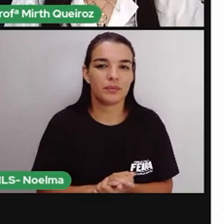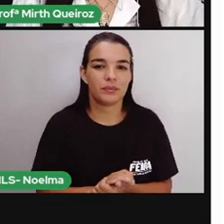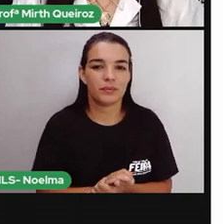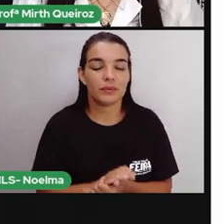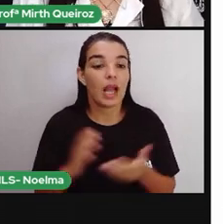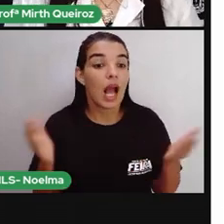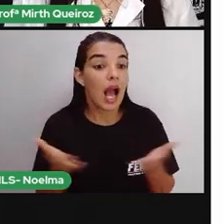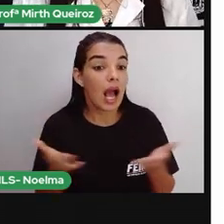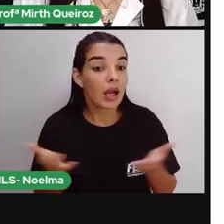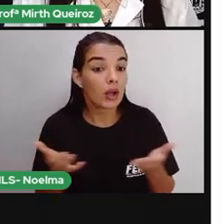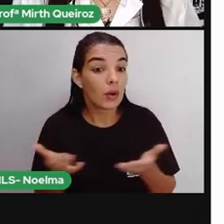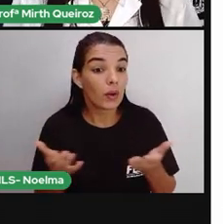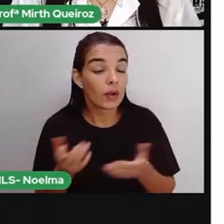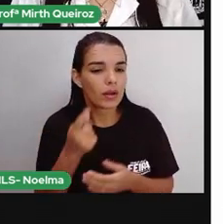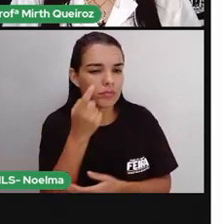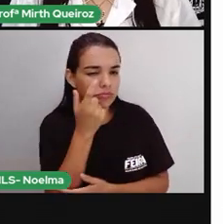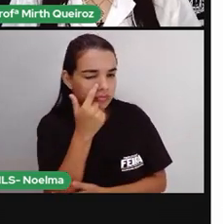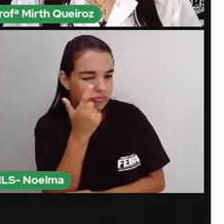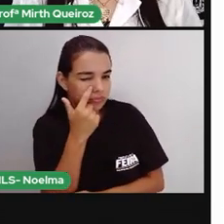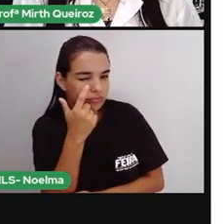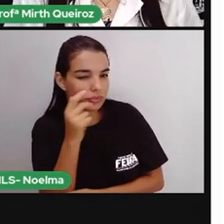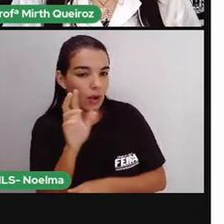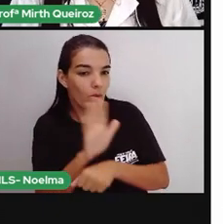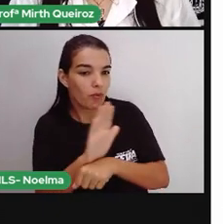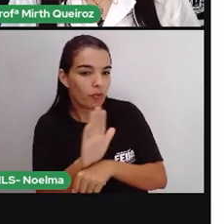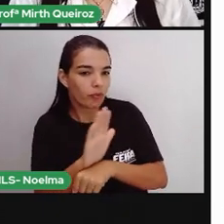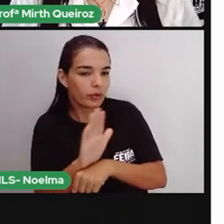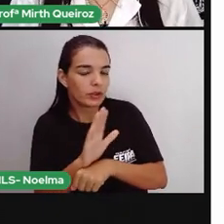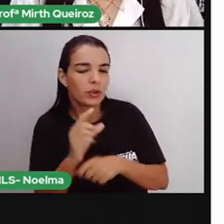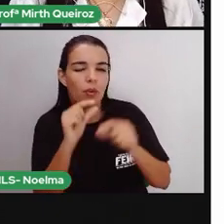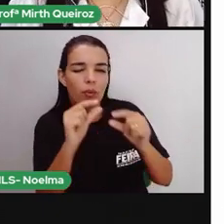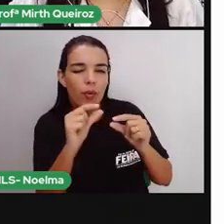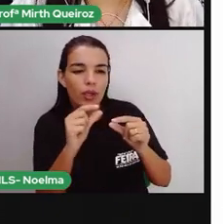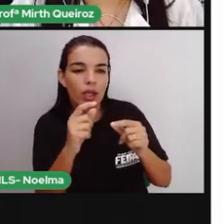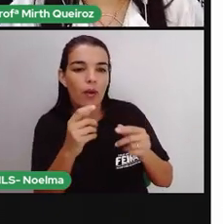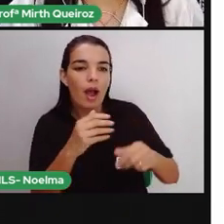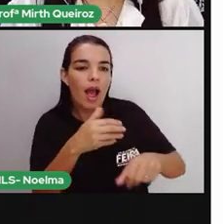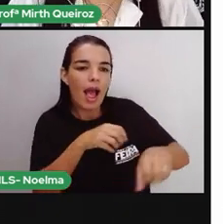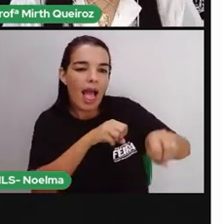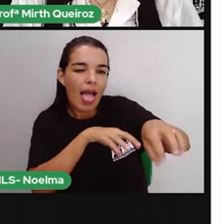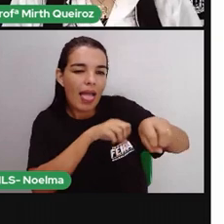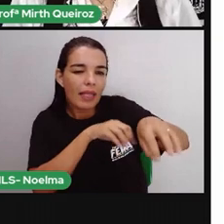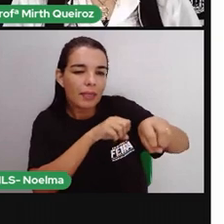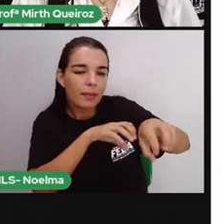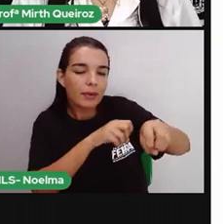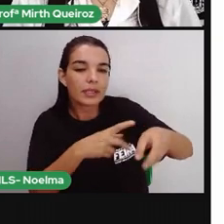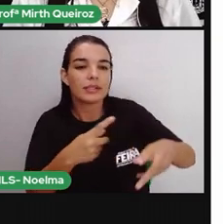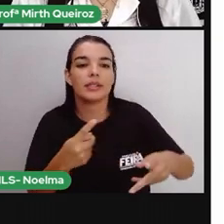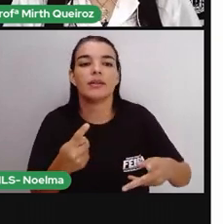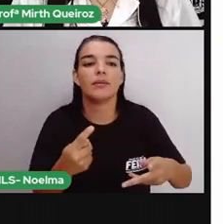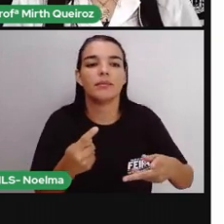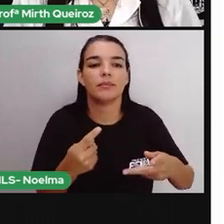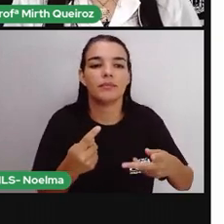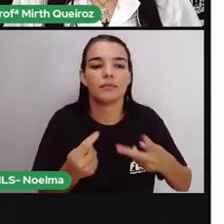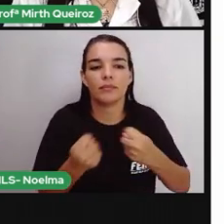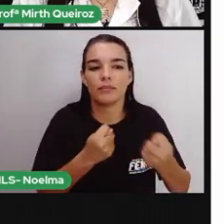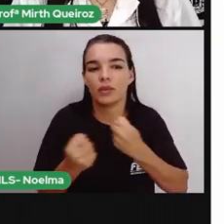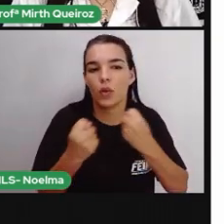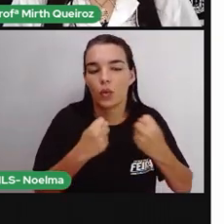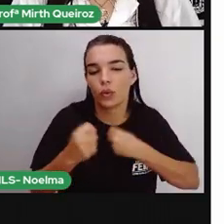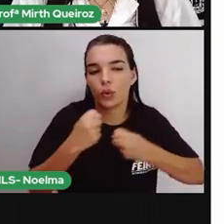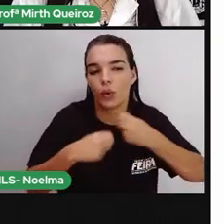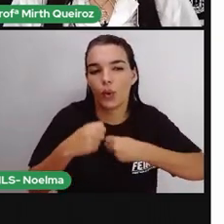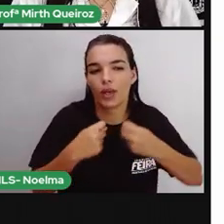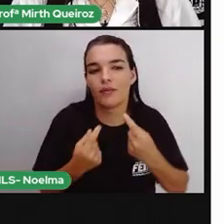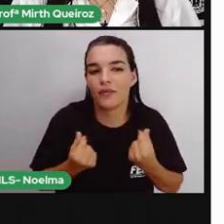E agora, gente, nós vamos ver um vídeo que vai falar um pouquinho da educação financeira. Vocês já entenderam a história, né? Da moeda.